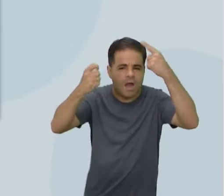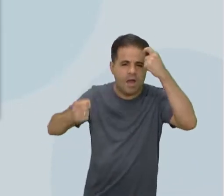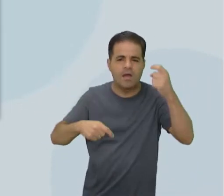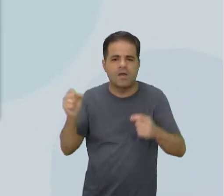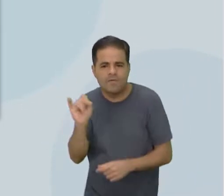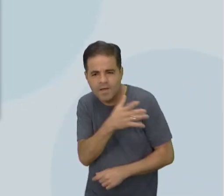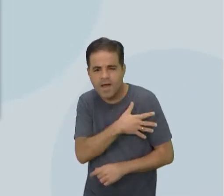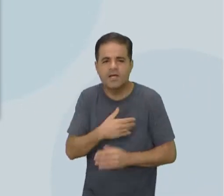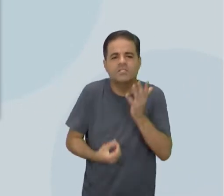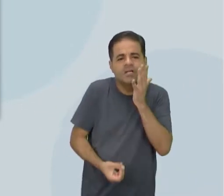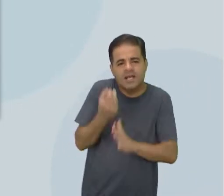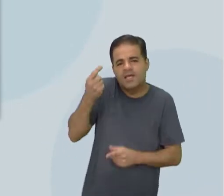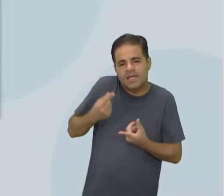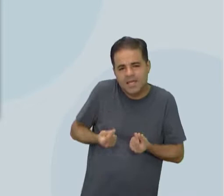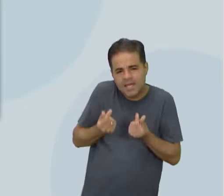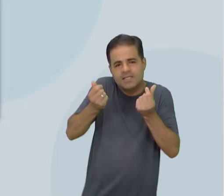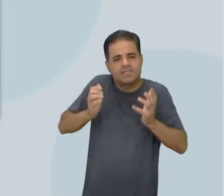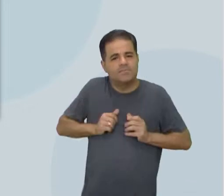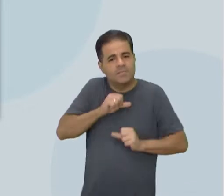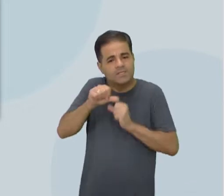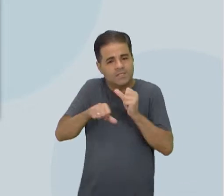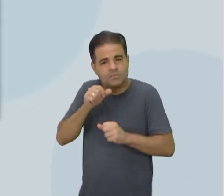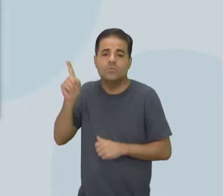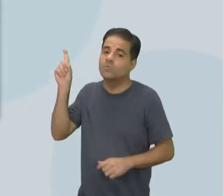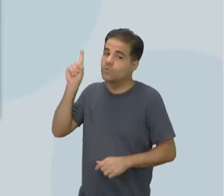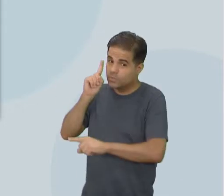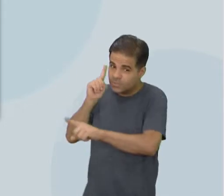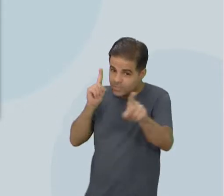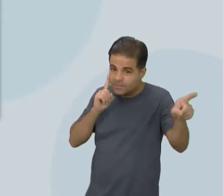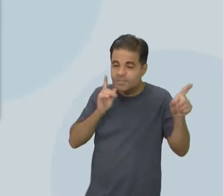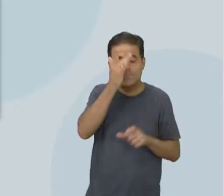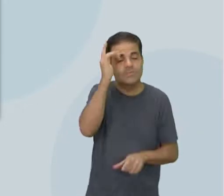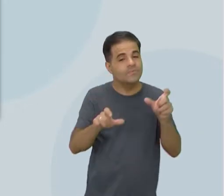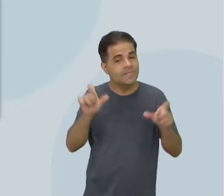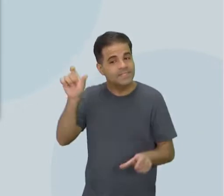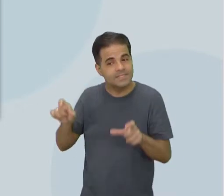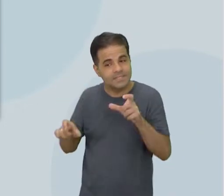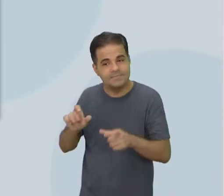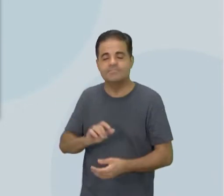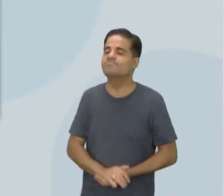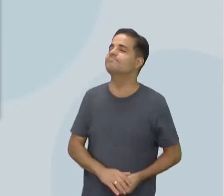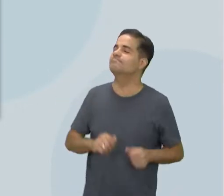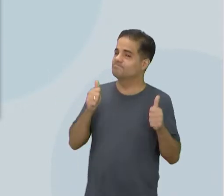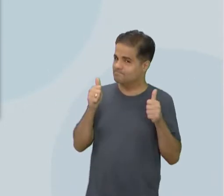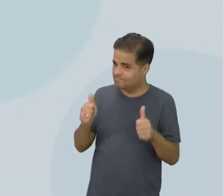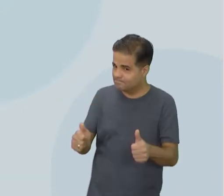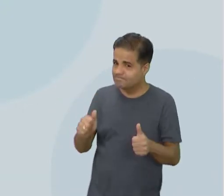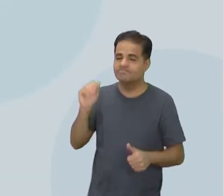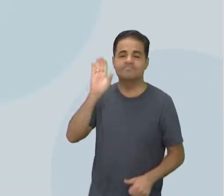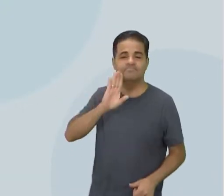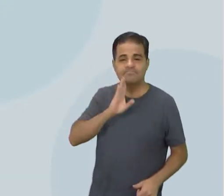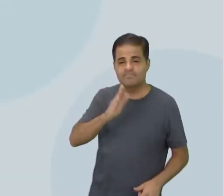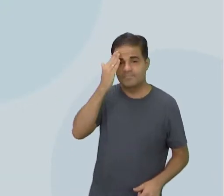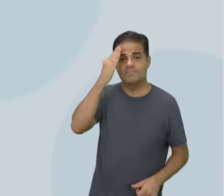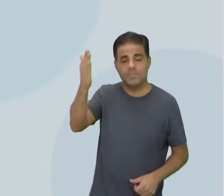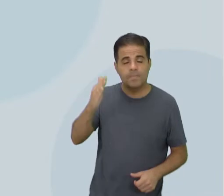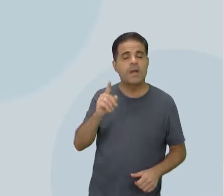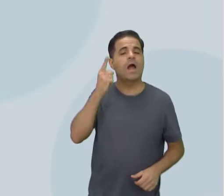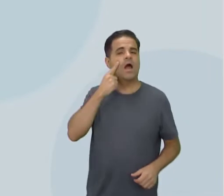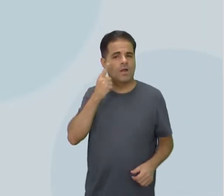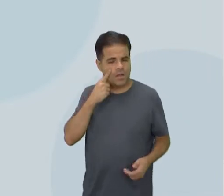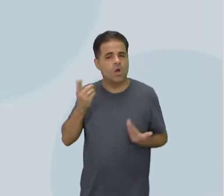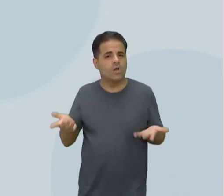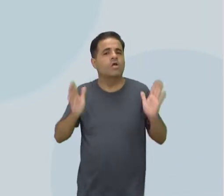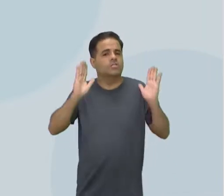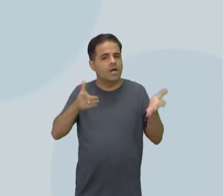ideias, inovar e gerar riquezas e mudanças no cotidiano das pessoas. Muito bom, legal. E aí, gente, olha só,